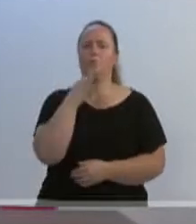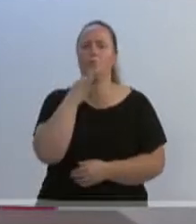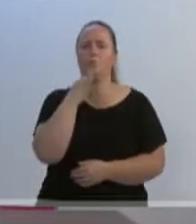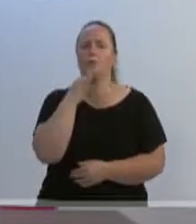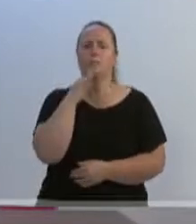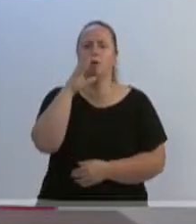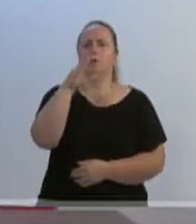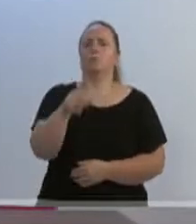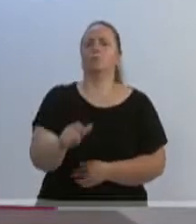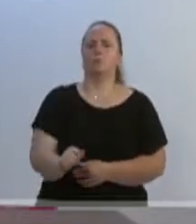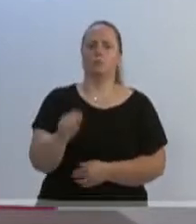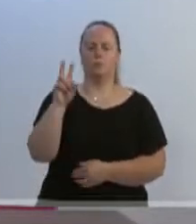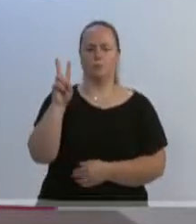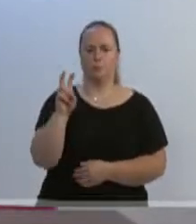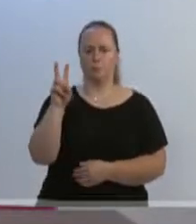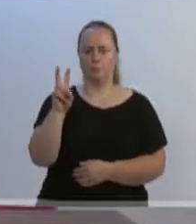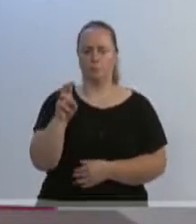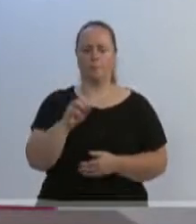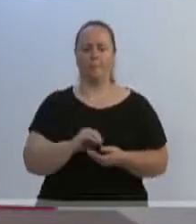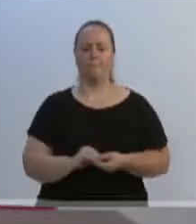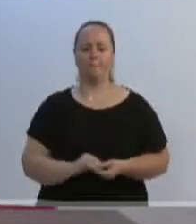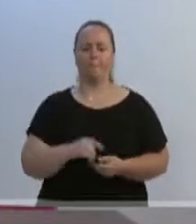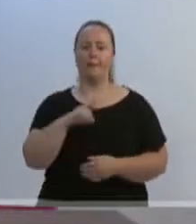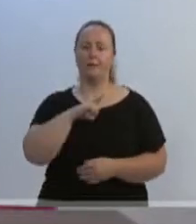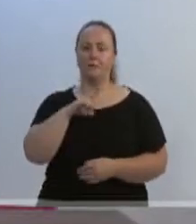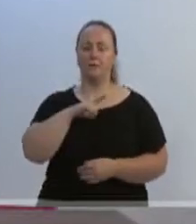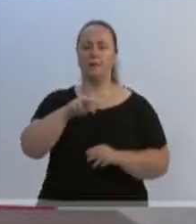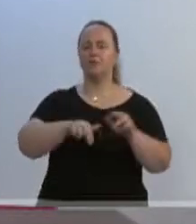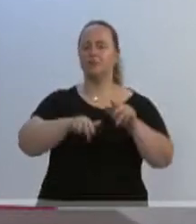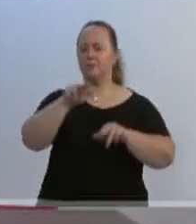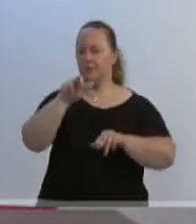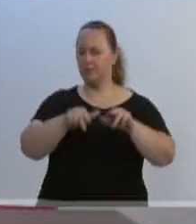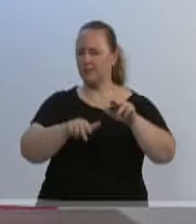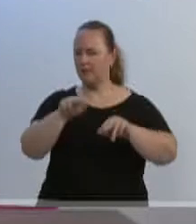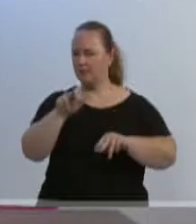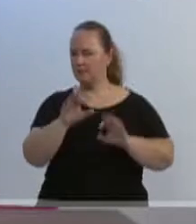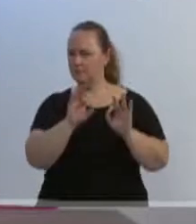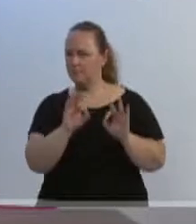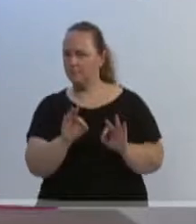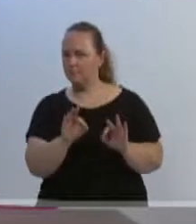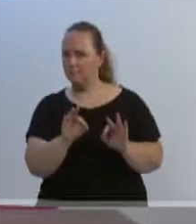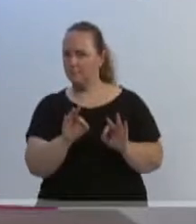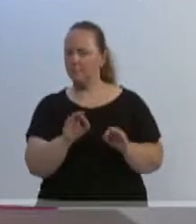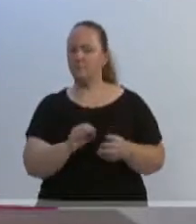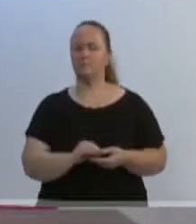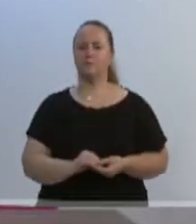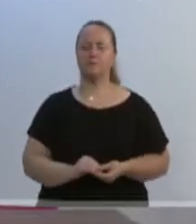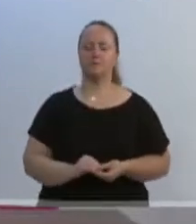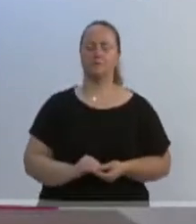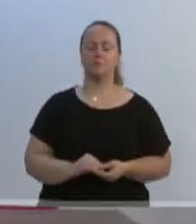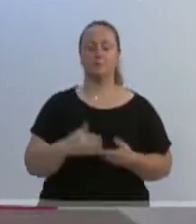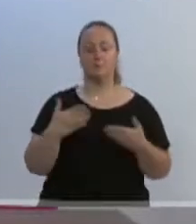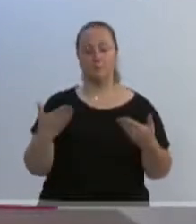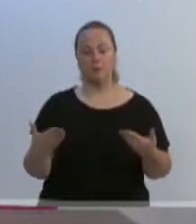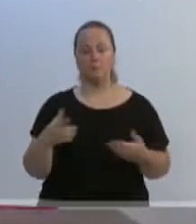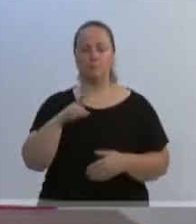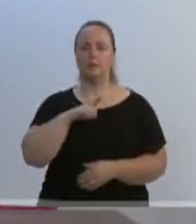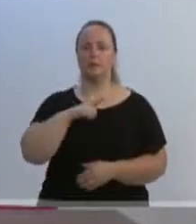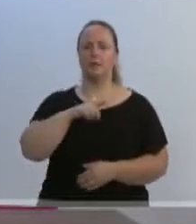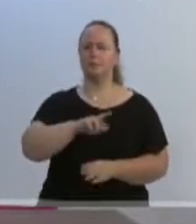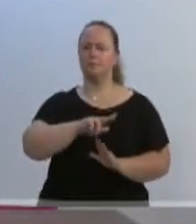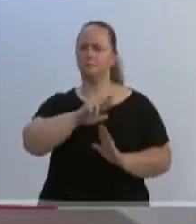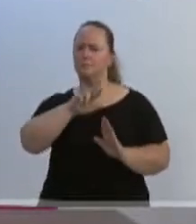que tratava do assunto. E ela tratava sobre diversidade. Certo? Então, por ela se tratar de diversidade,